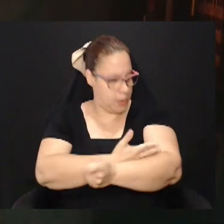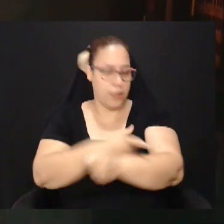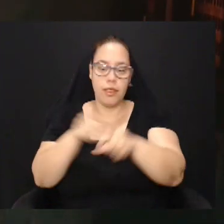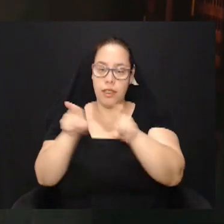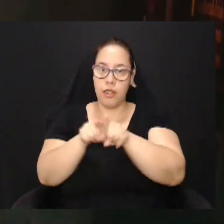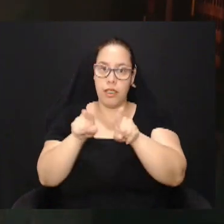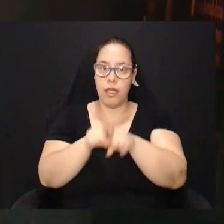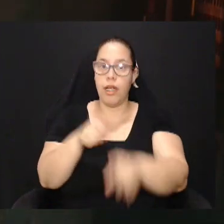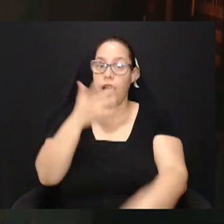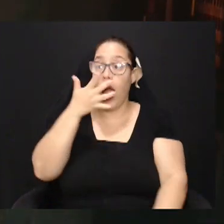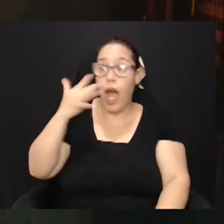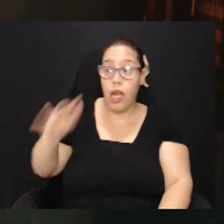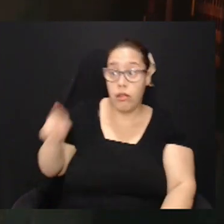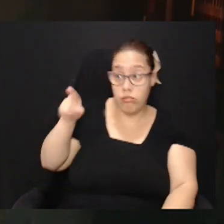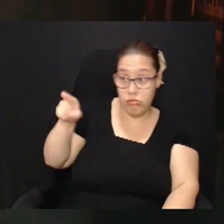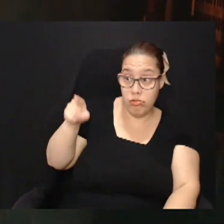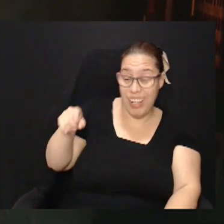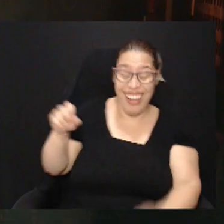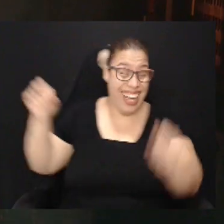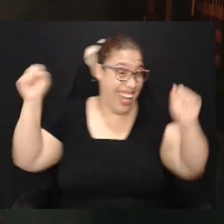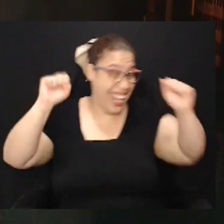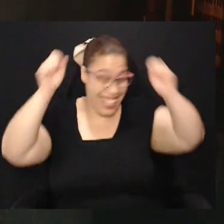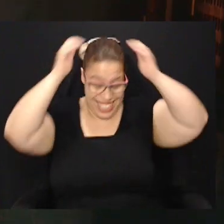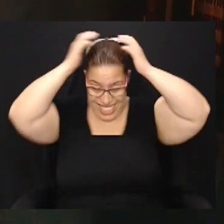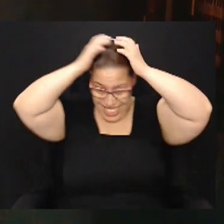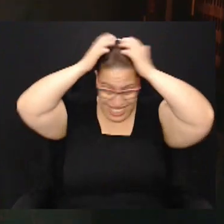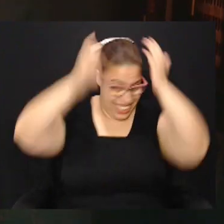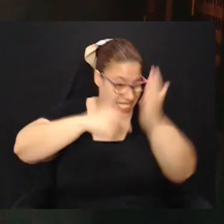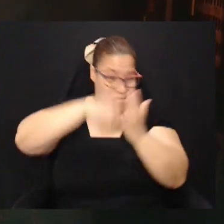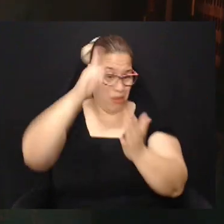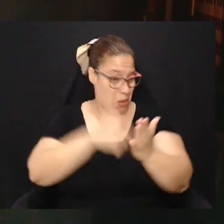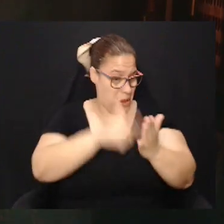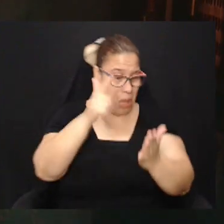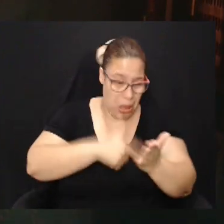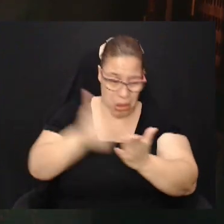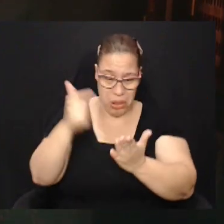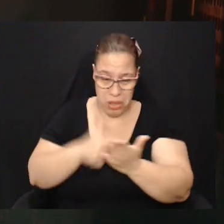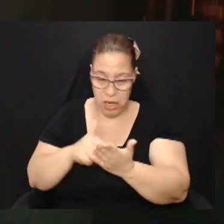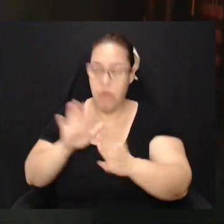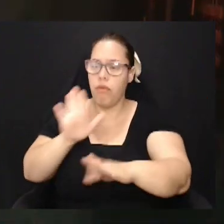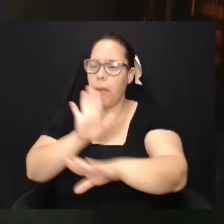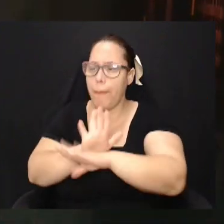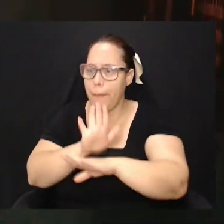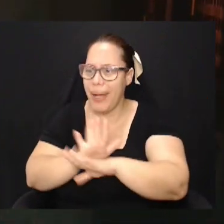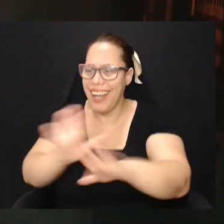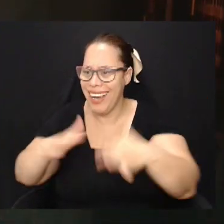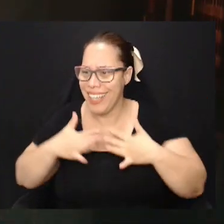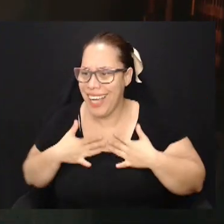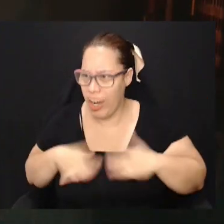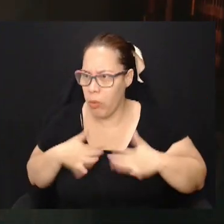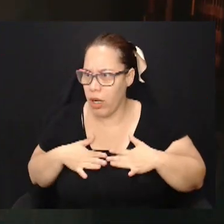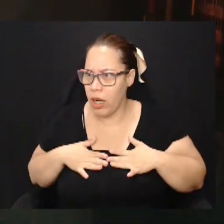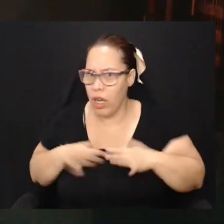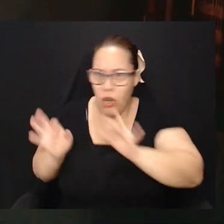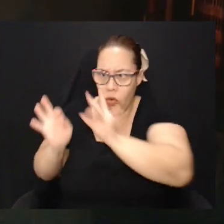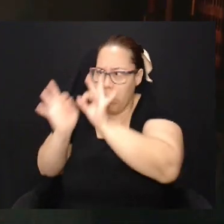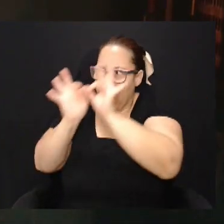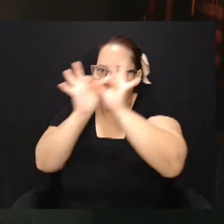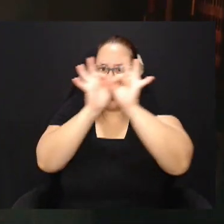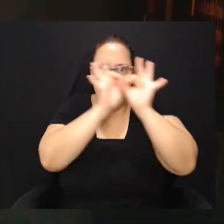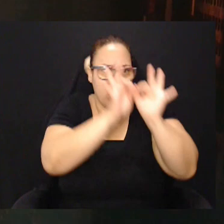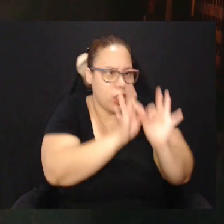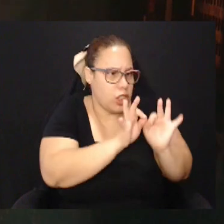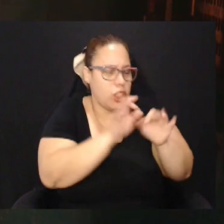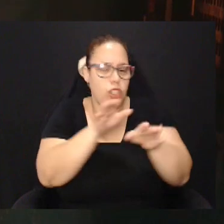lá, toda agitada, tá rolando o celular, e aí, vamos parar, vamos assistir um filme? Agora, qual que é a indicação